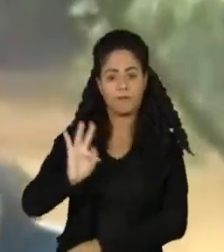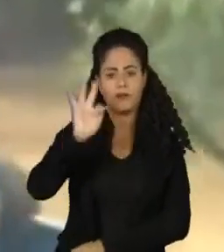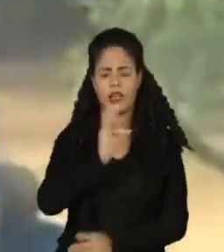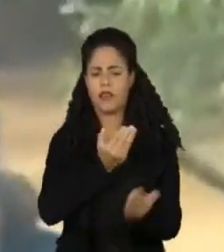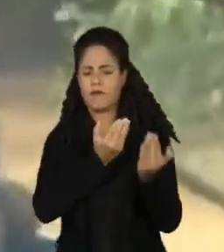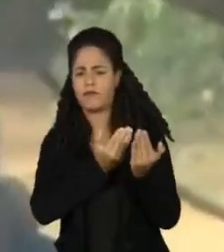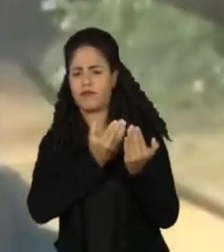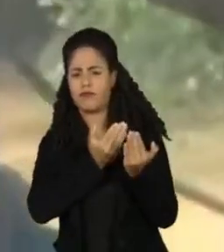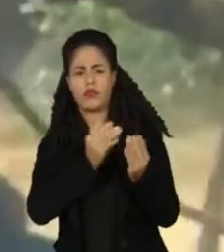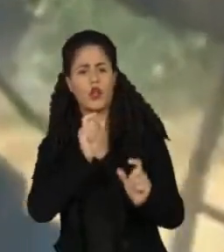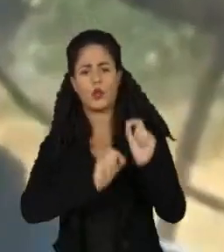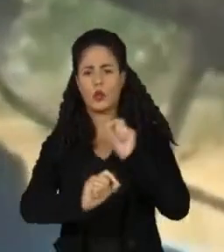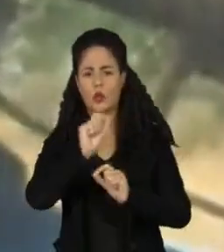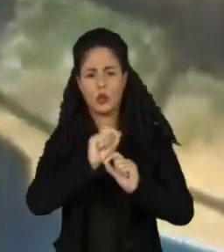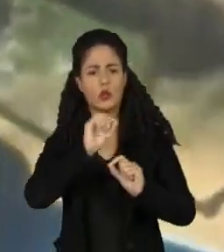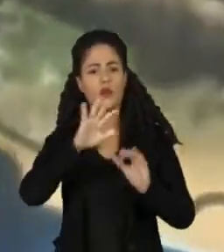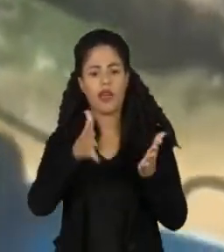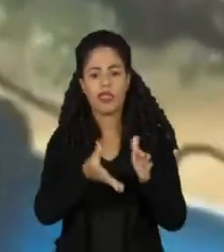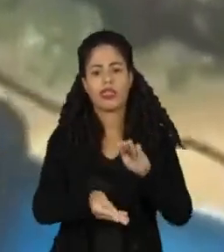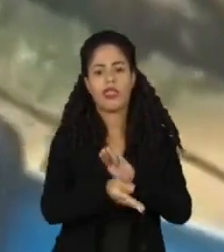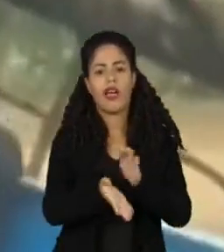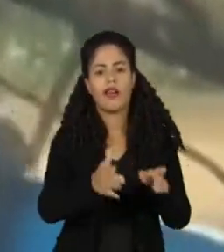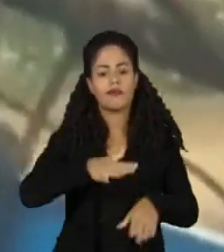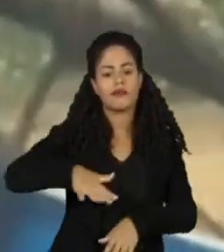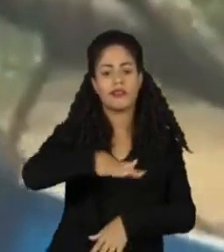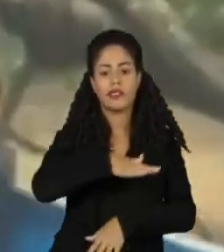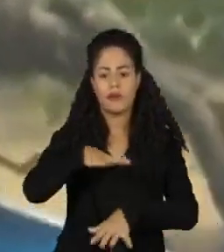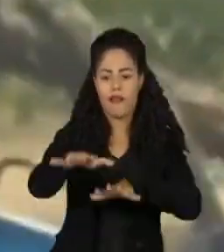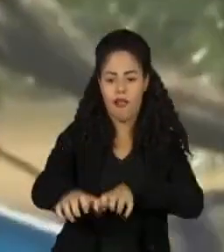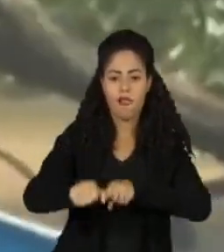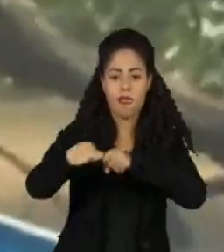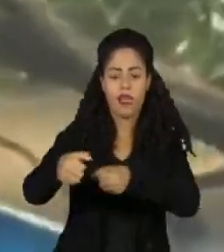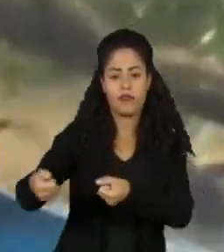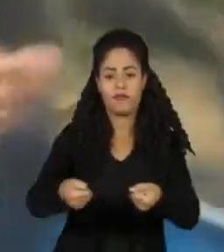suspeita de envolvimento do alto escalão na grilagem de terras indígenas no Mato Grosso.